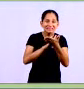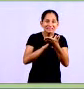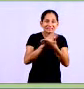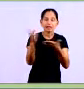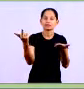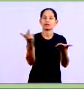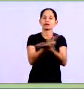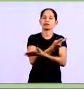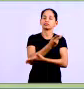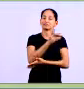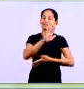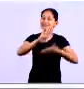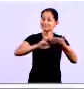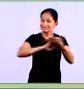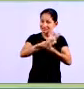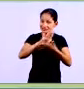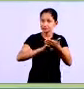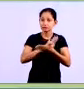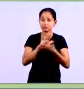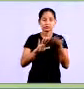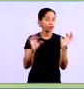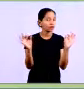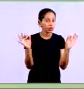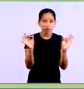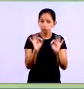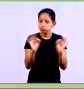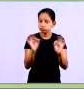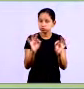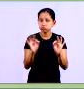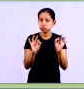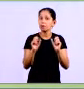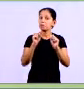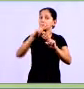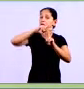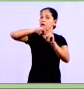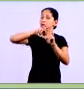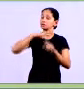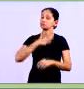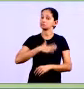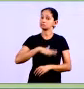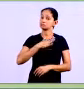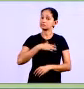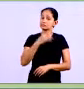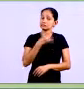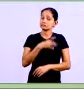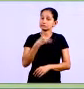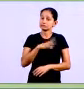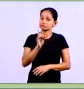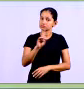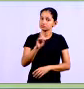preocupado aí para não ir para a cadeia. Agora que o irmão dele lembrou que isso pode dar cadeia, ele ficou preocupado.